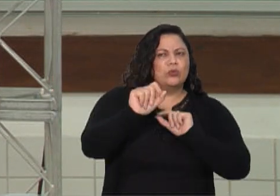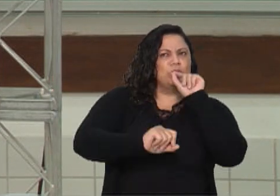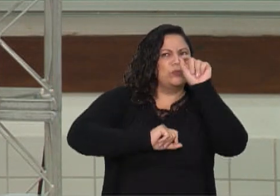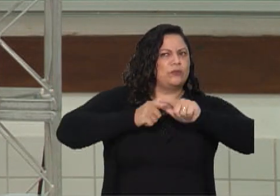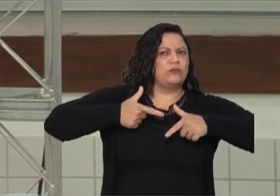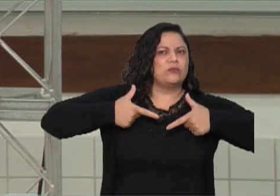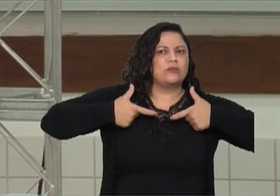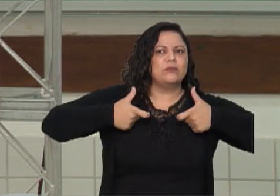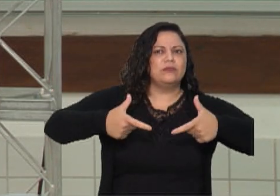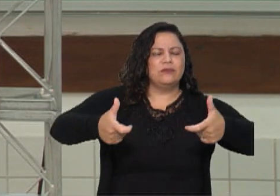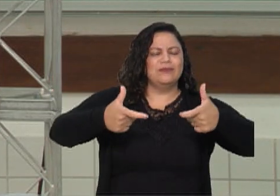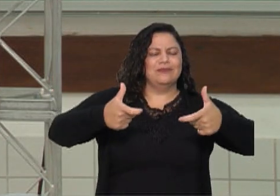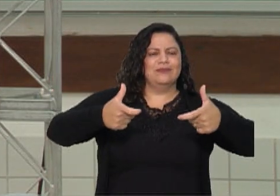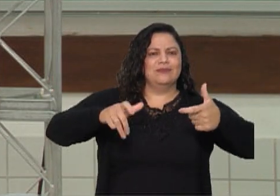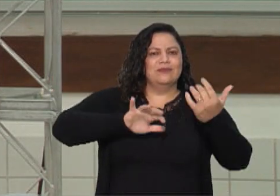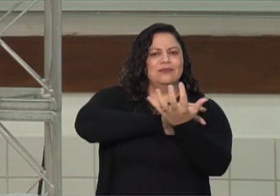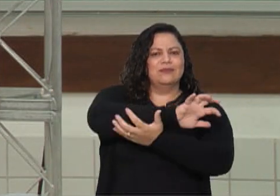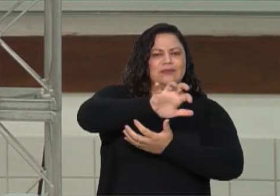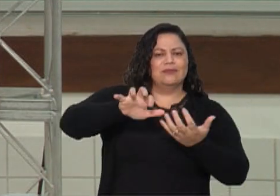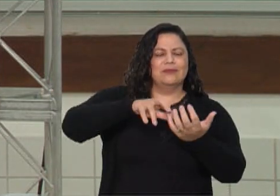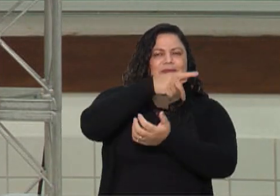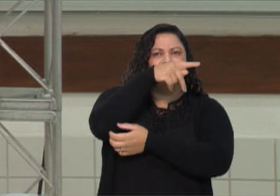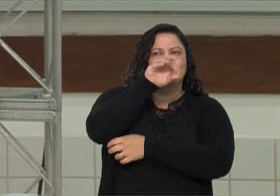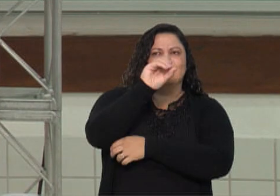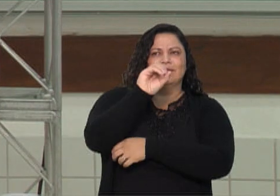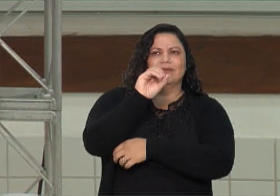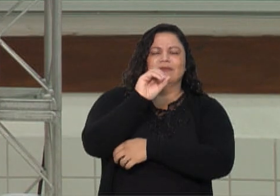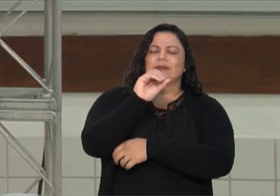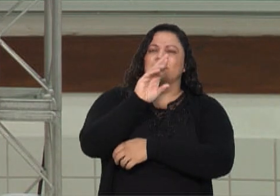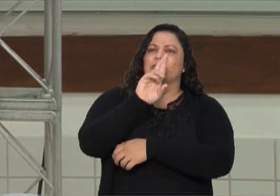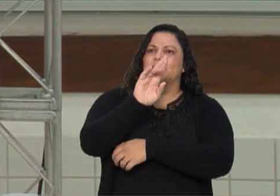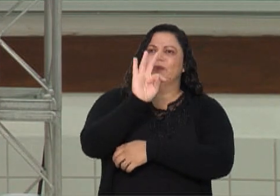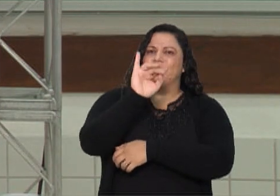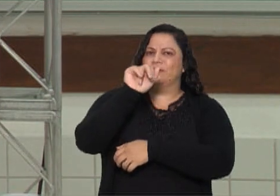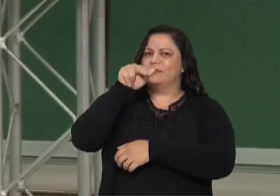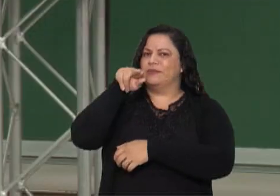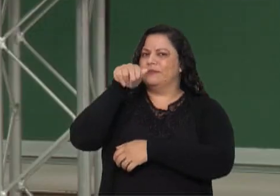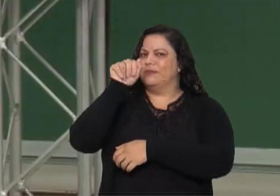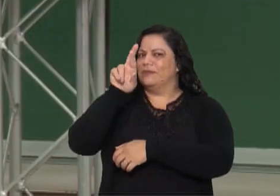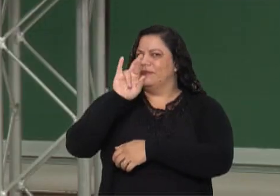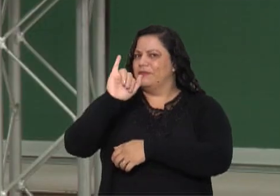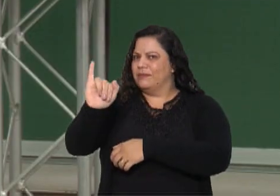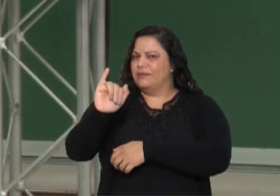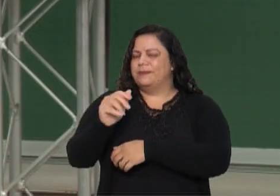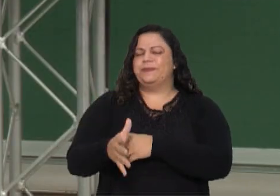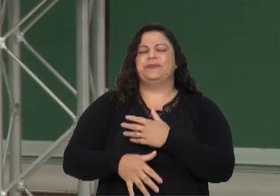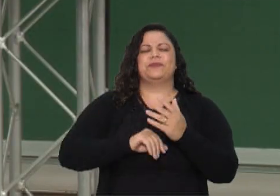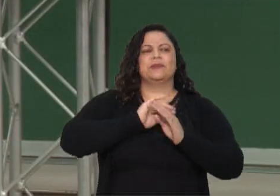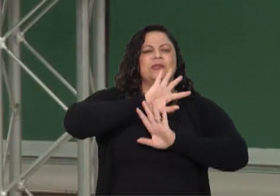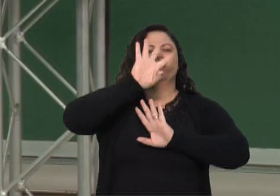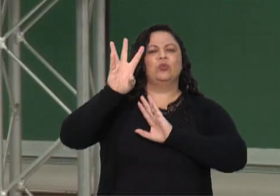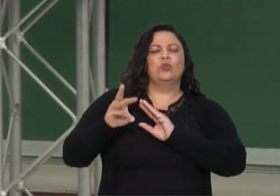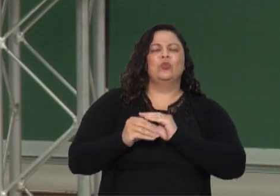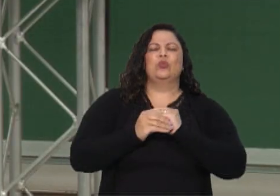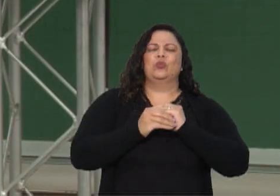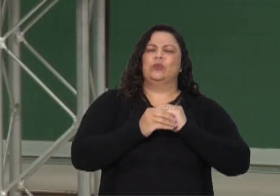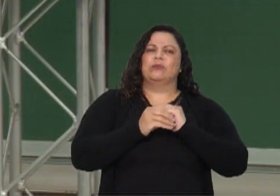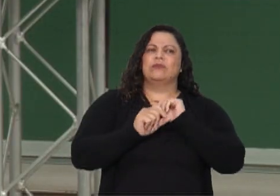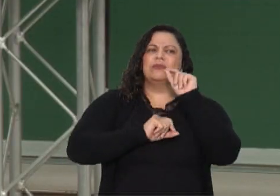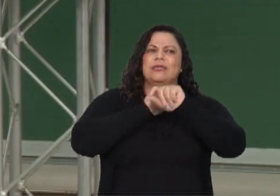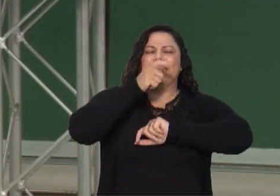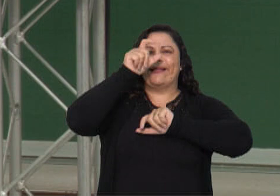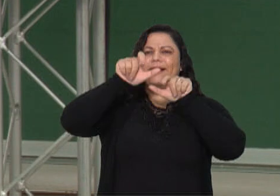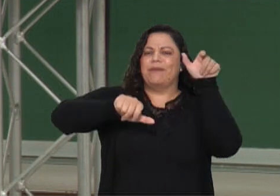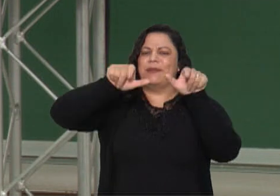do Portinari, né? Então, gente, olha só, trouxe todo aquele sofrimento, né? Se a gente vê os elementos que compõem, né? As